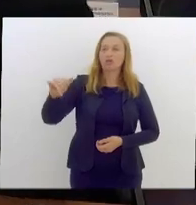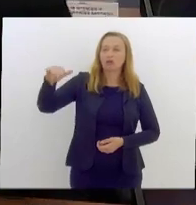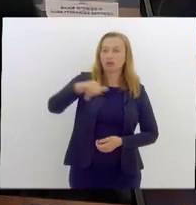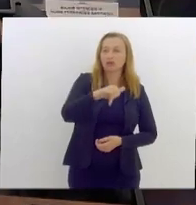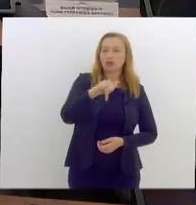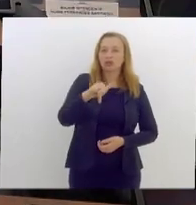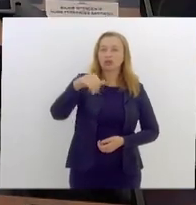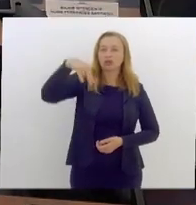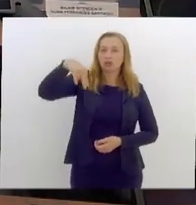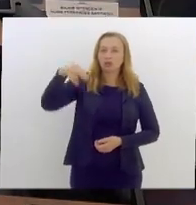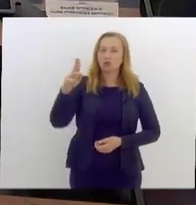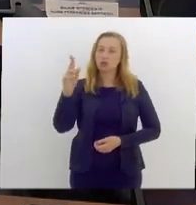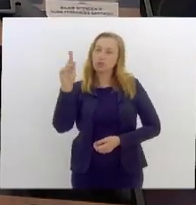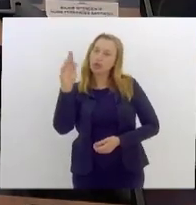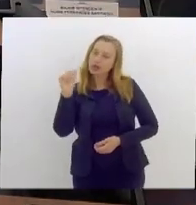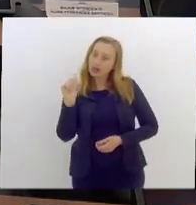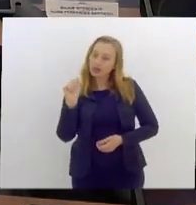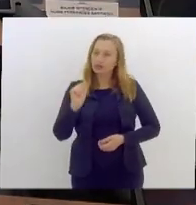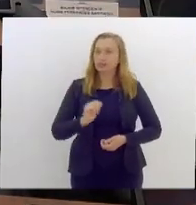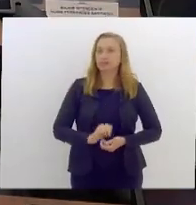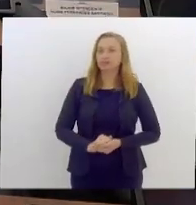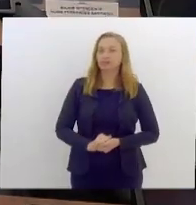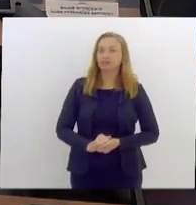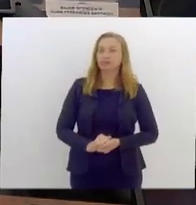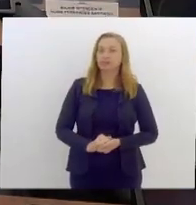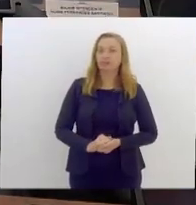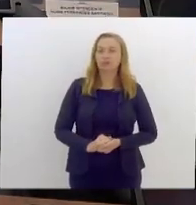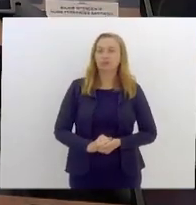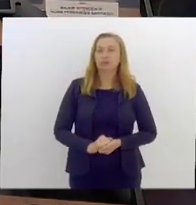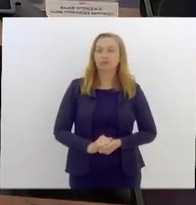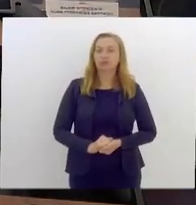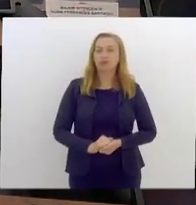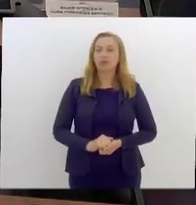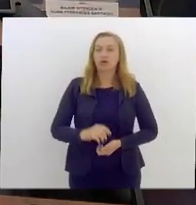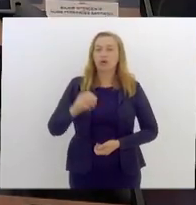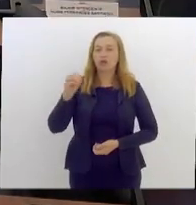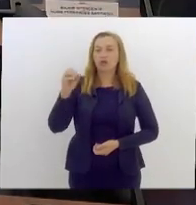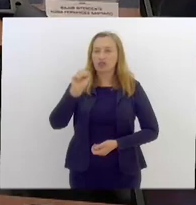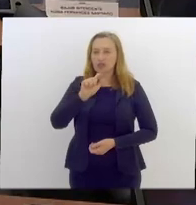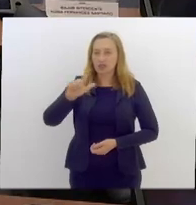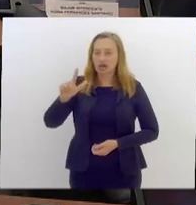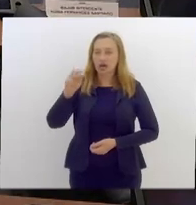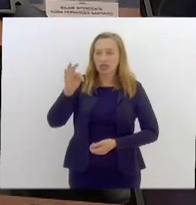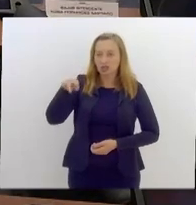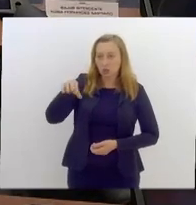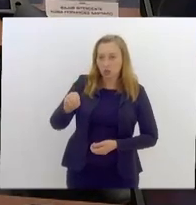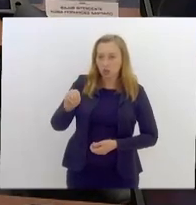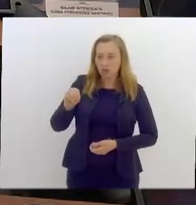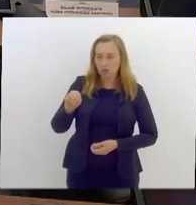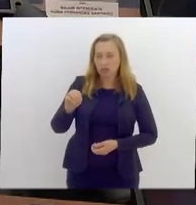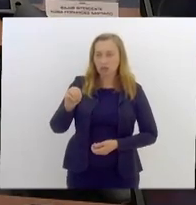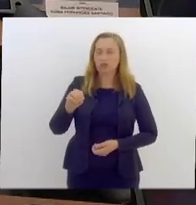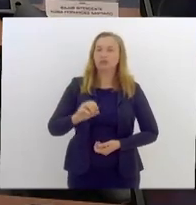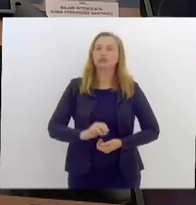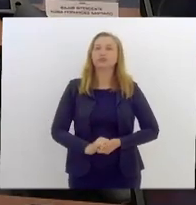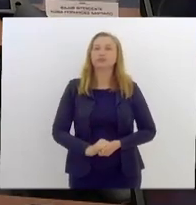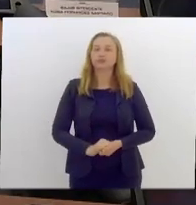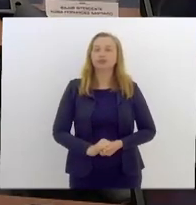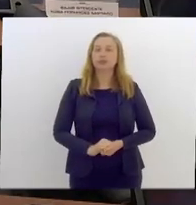Fernandes Santiago. E o suboficial Antônio Carlos Sardinha dos Santos.